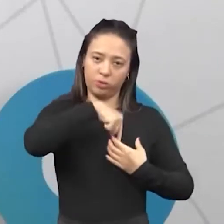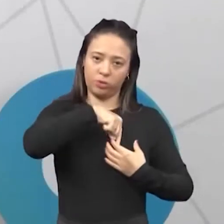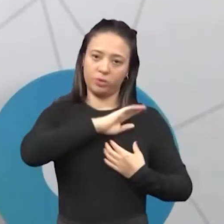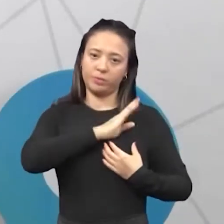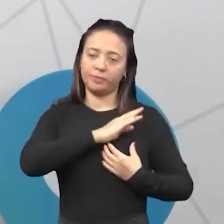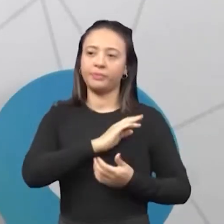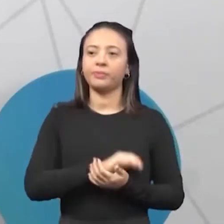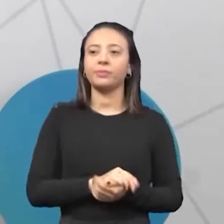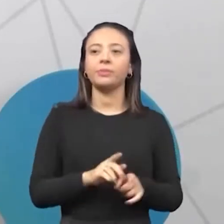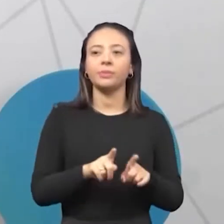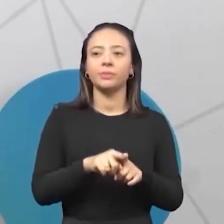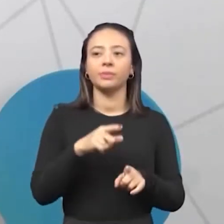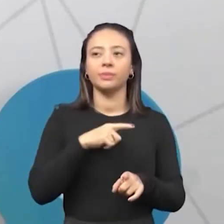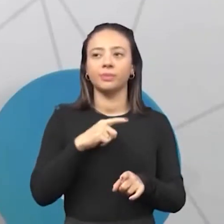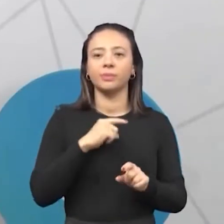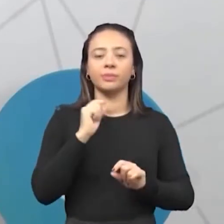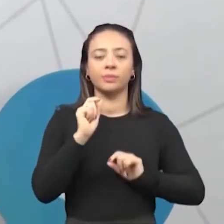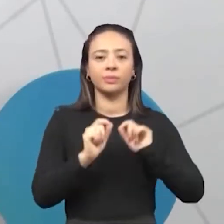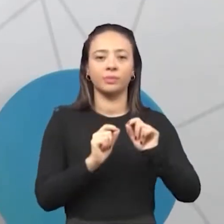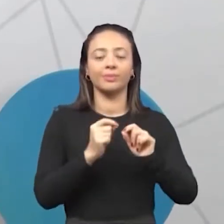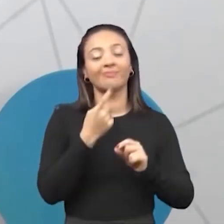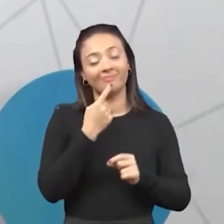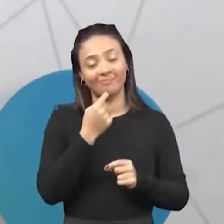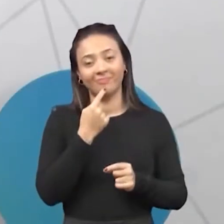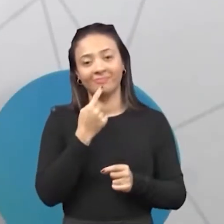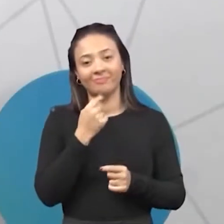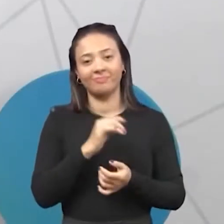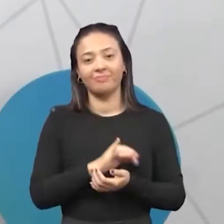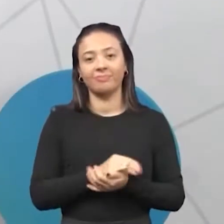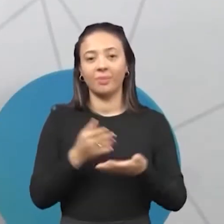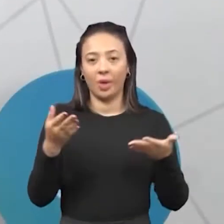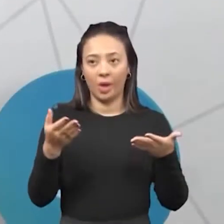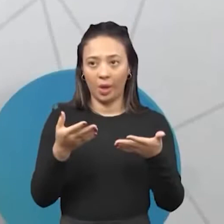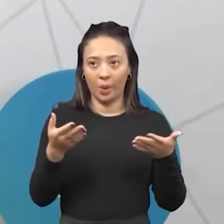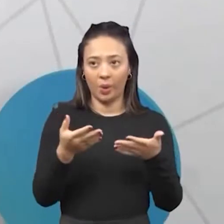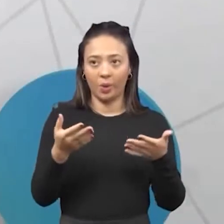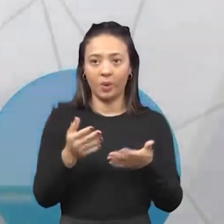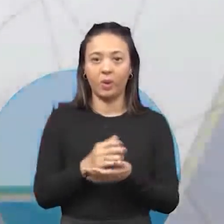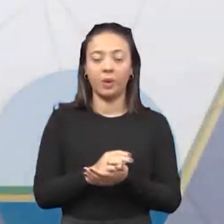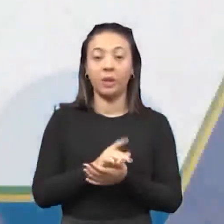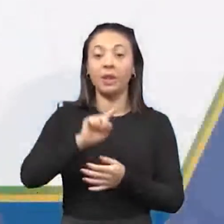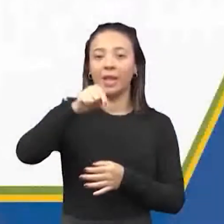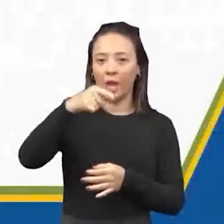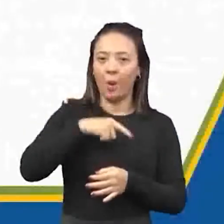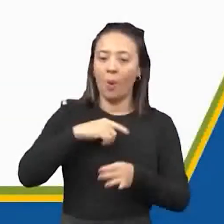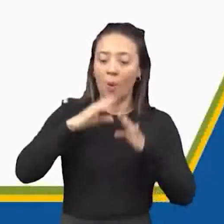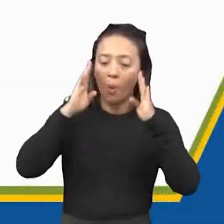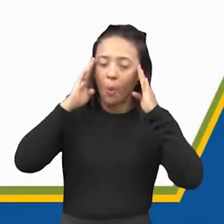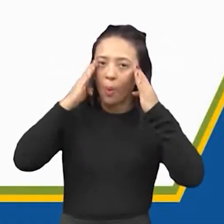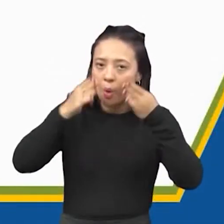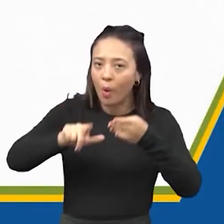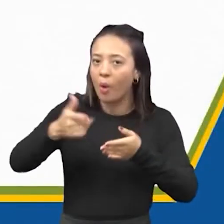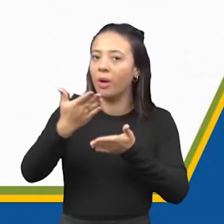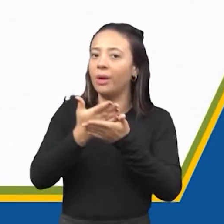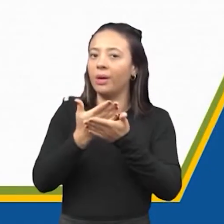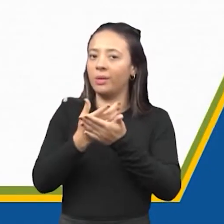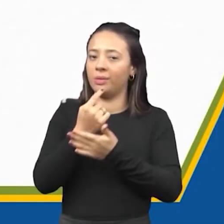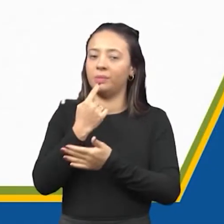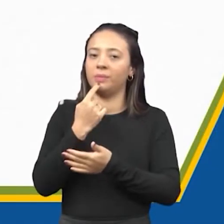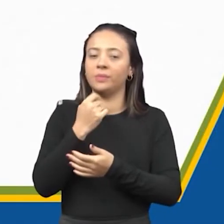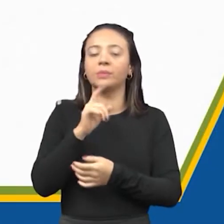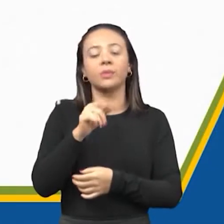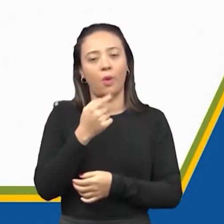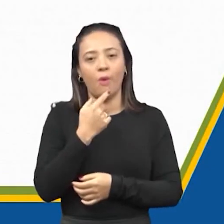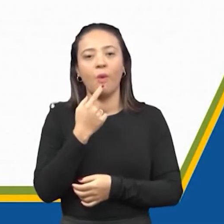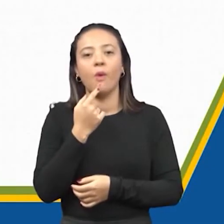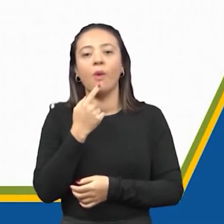E por fim, nós vamos falar um pouquinho do sangue, mas nós vamos ter uma aula só específica para sangue. O sangue ele é um tecido, sim, ele